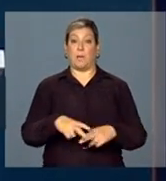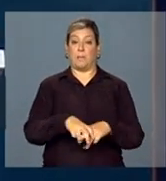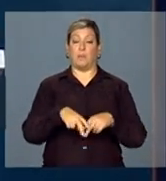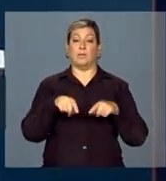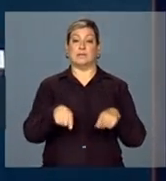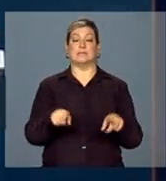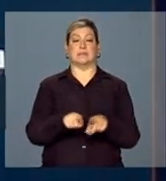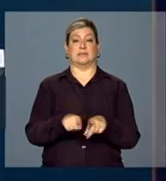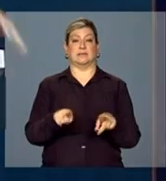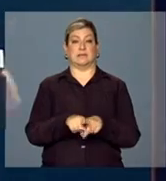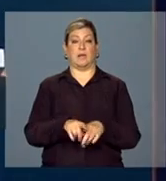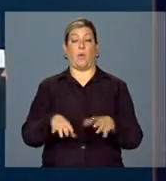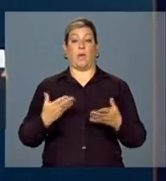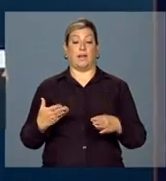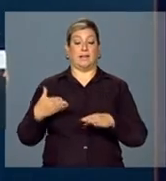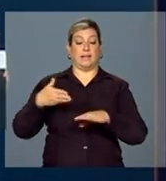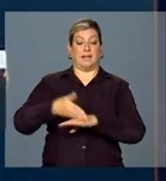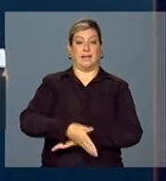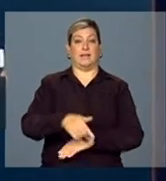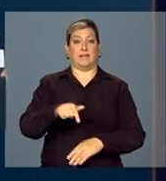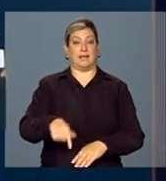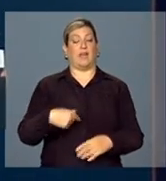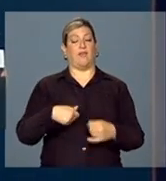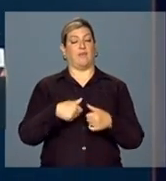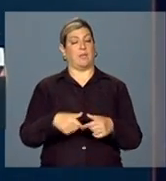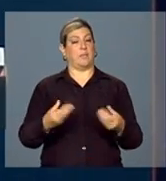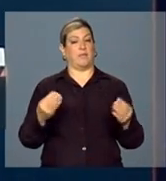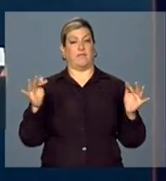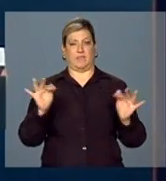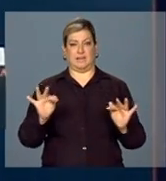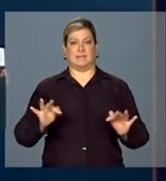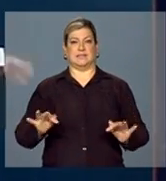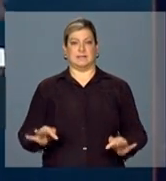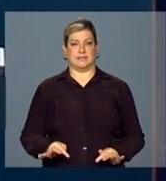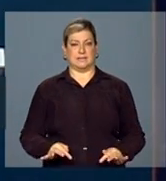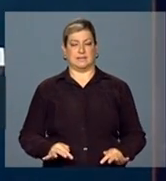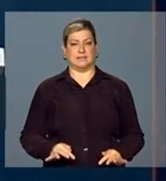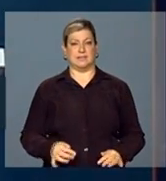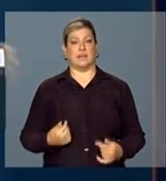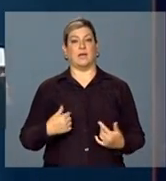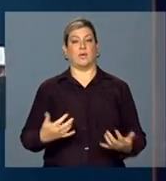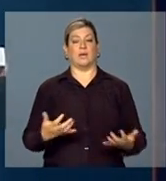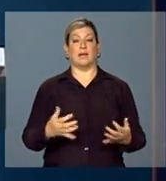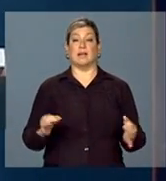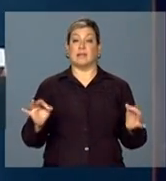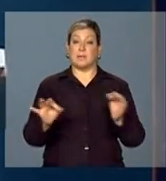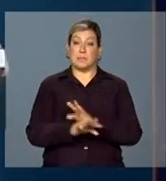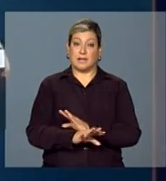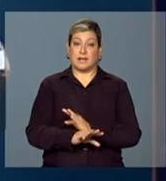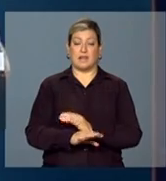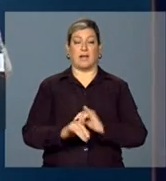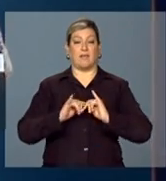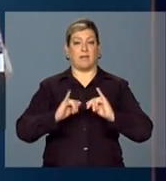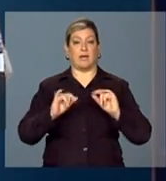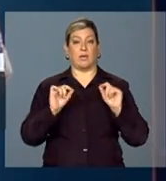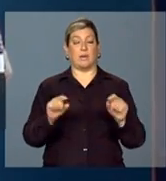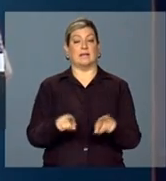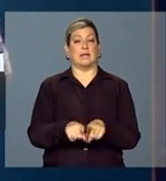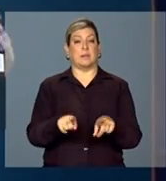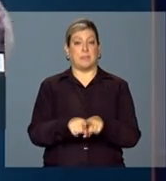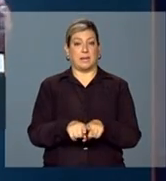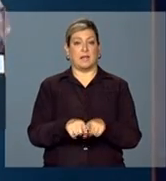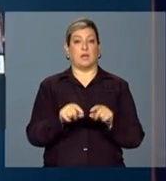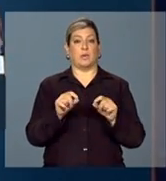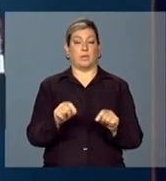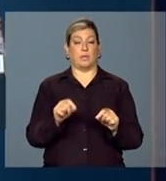também, ao entrar aqui, eu fiquei muito feliz. E queria concluir dizendo que também o fato